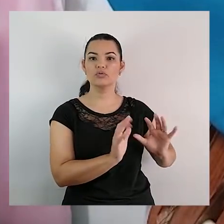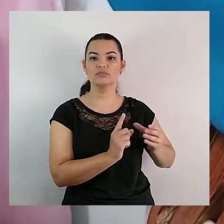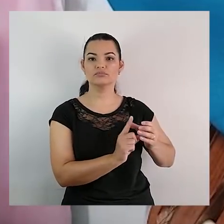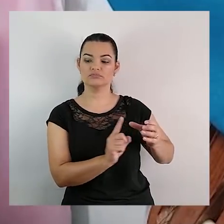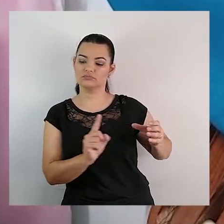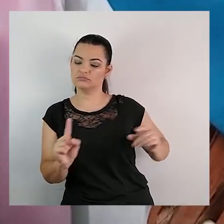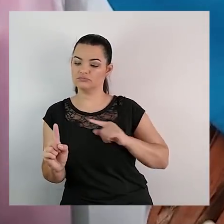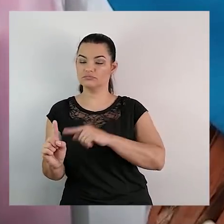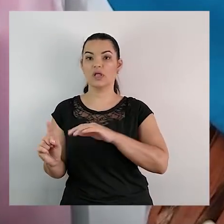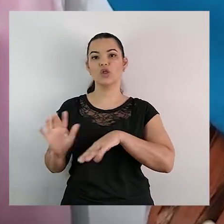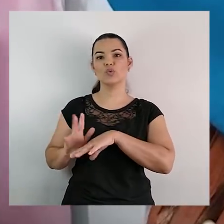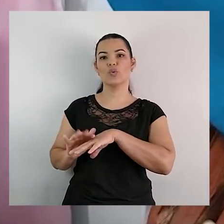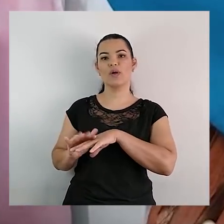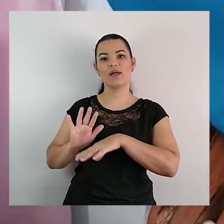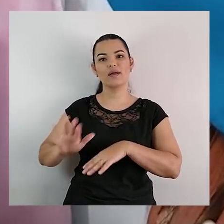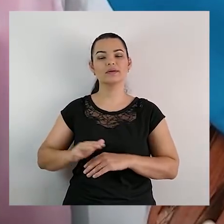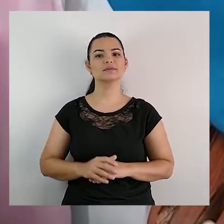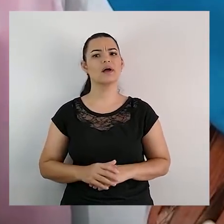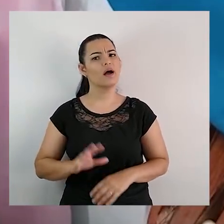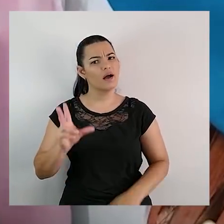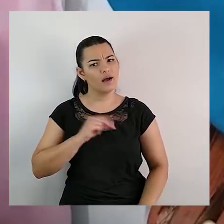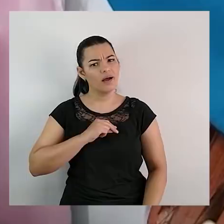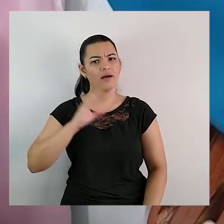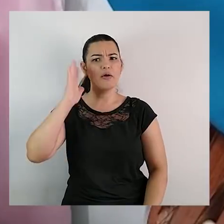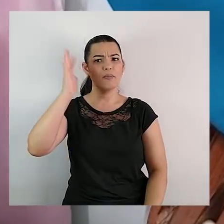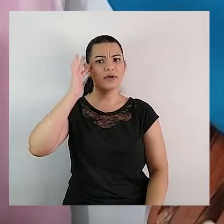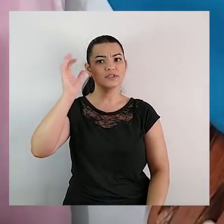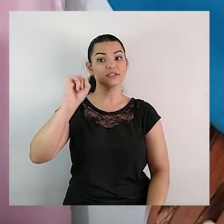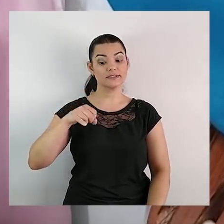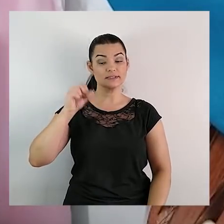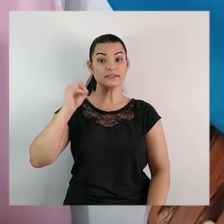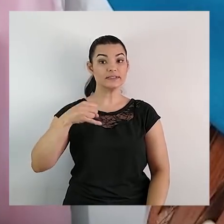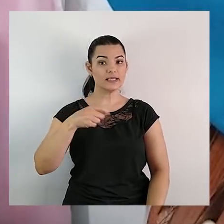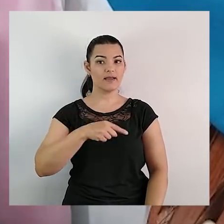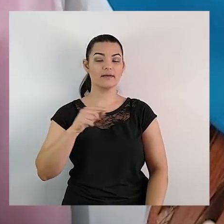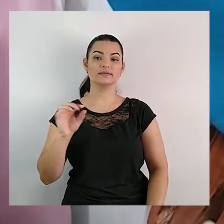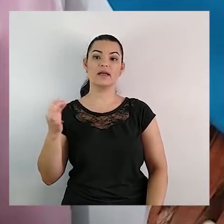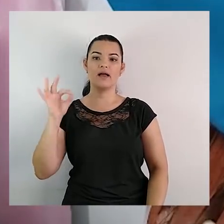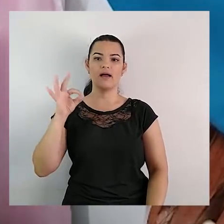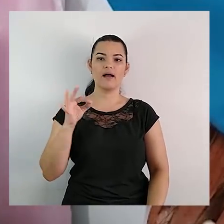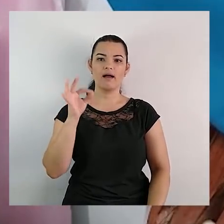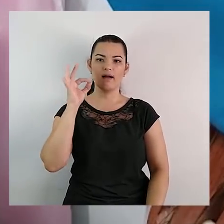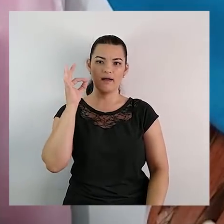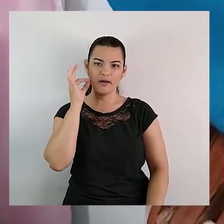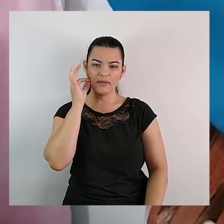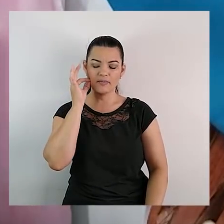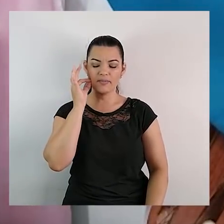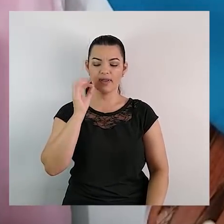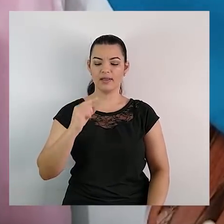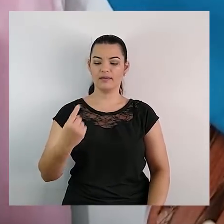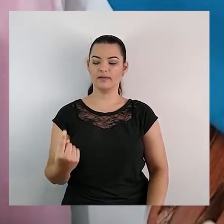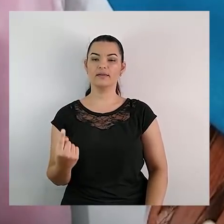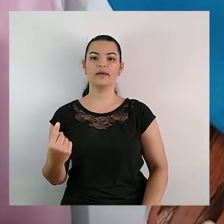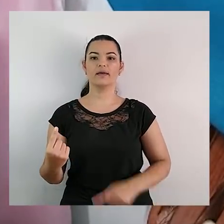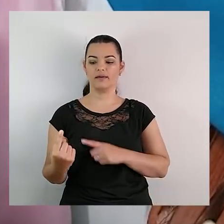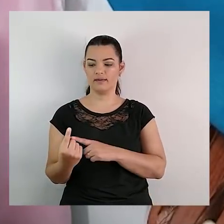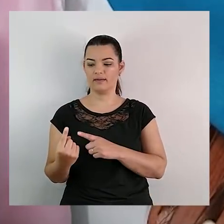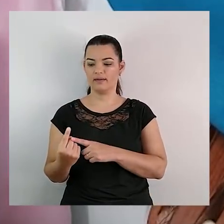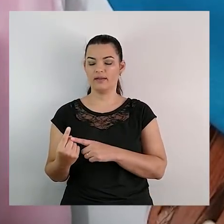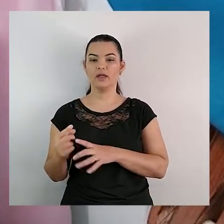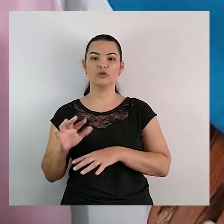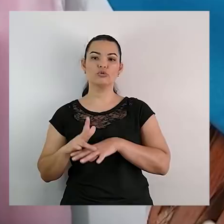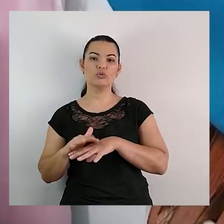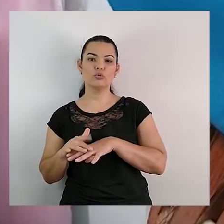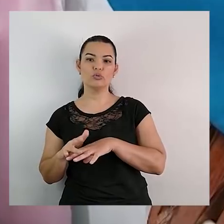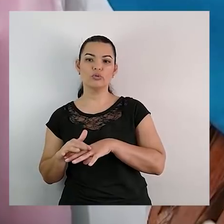outras abelhas. Imaginem só se essa abelhinha infectada voasse de flor em flor e estivesse